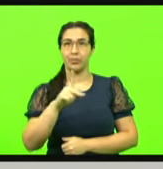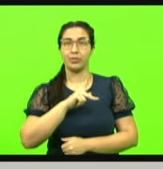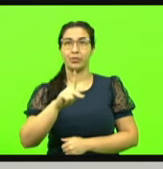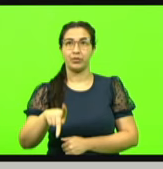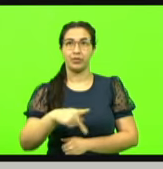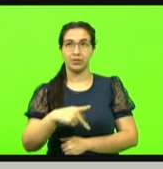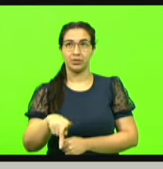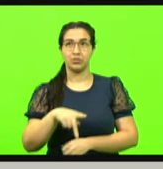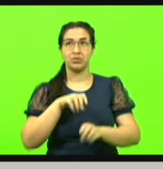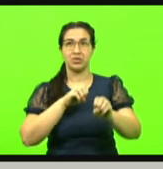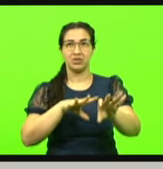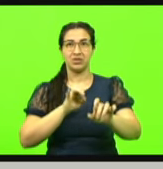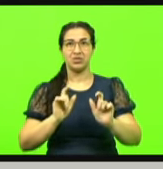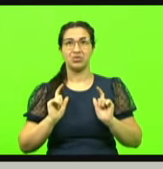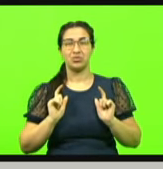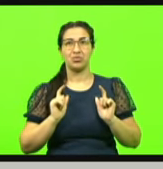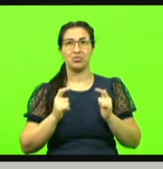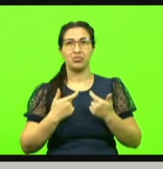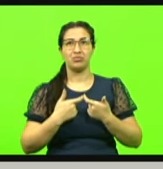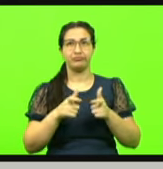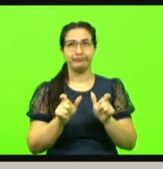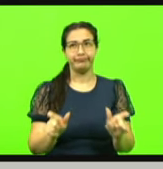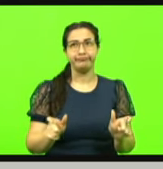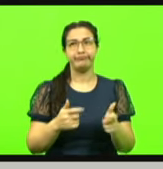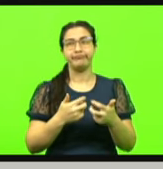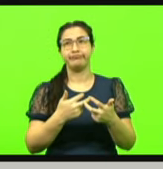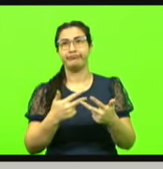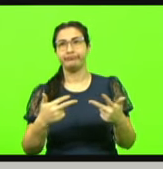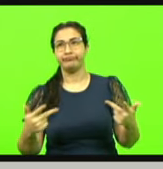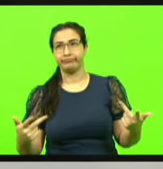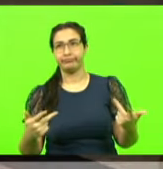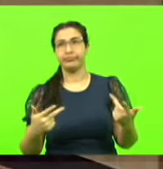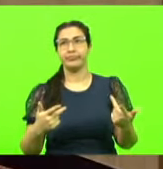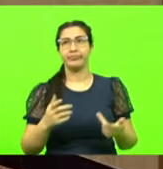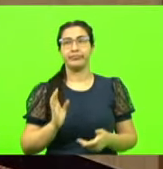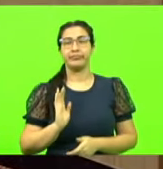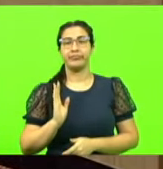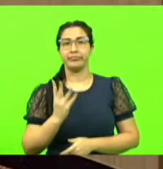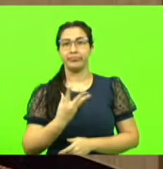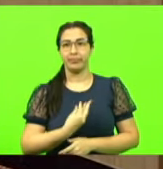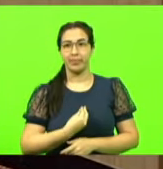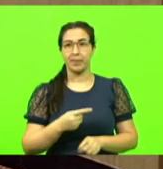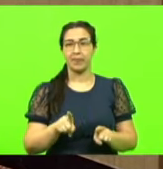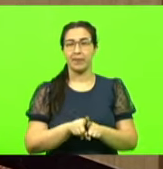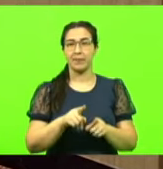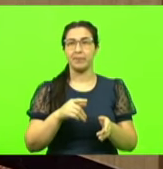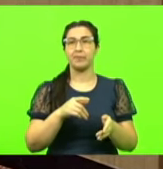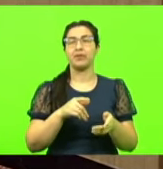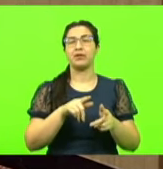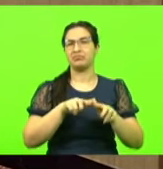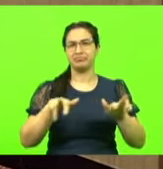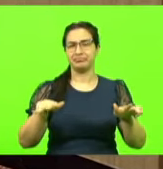para passar conteúdo sobre sexo, transgêneros e homossexuais em discussão.